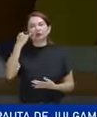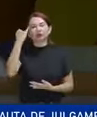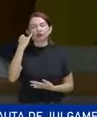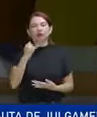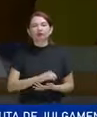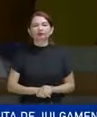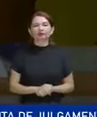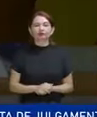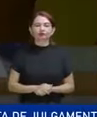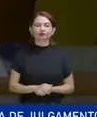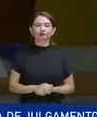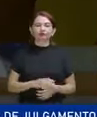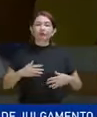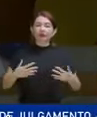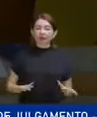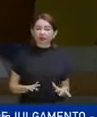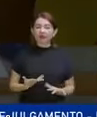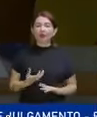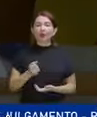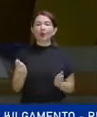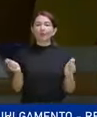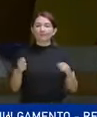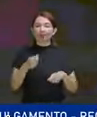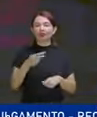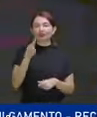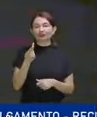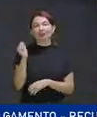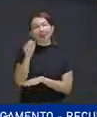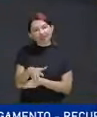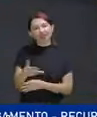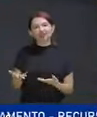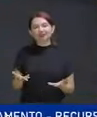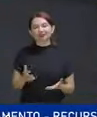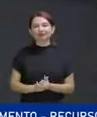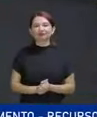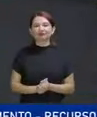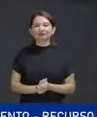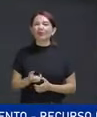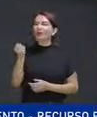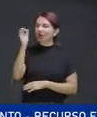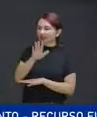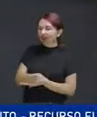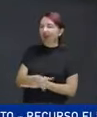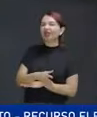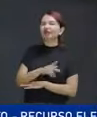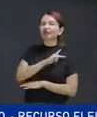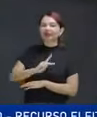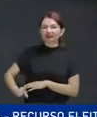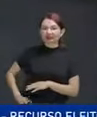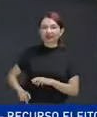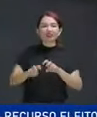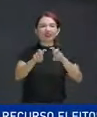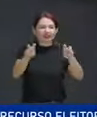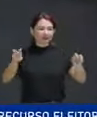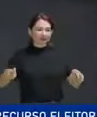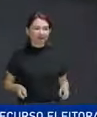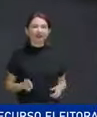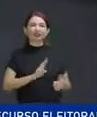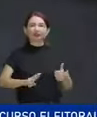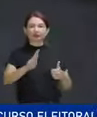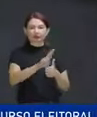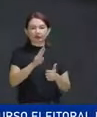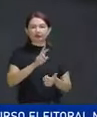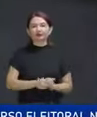Lages. Ilustre relator, boa tarde, Vossa Excelência está com a palavra. Boa tarde, presidente, mais uma vez. Imagem ampla do plenário.